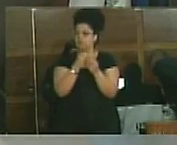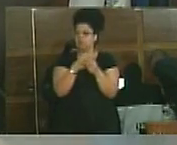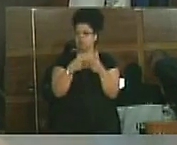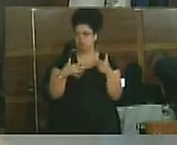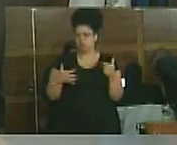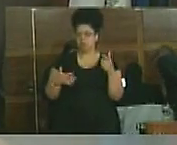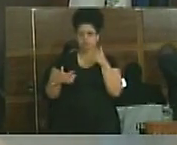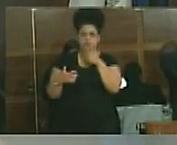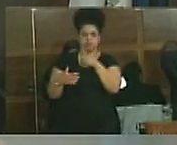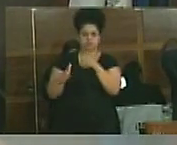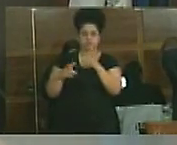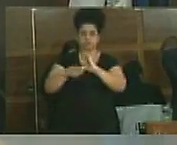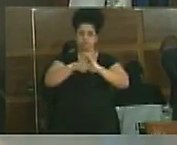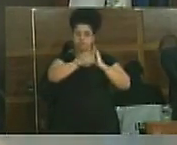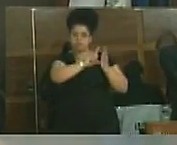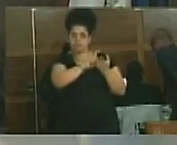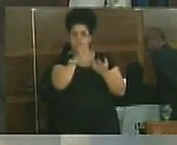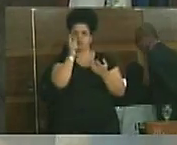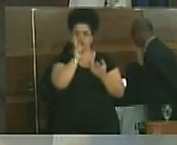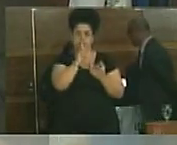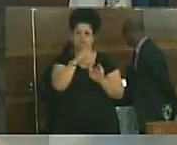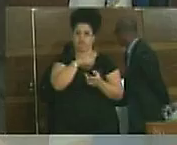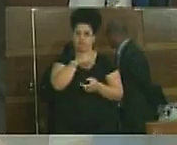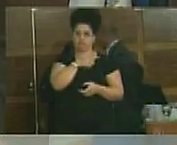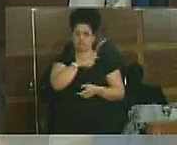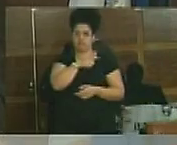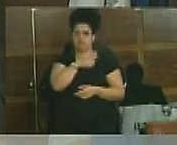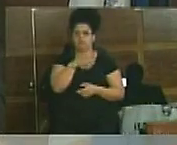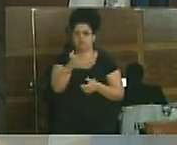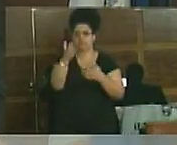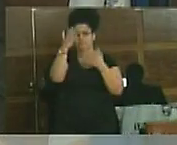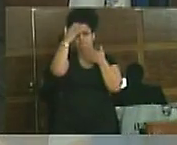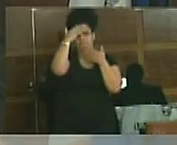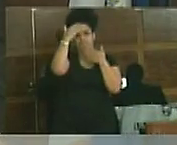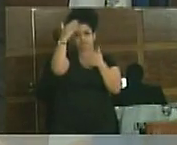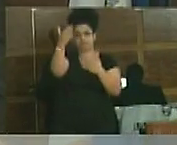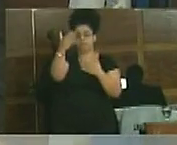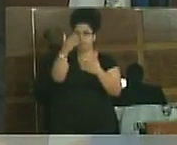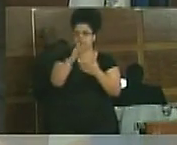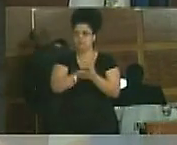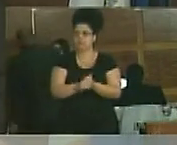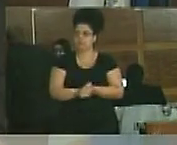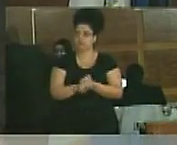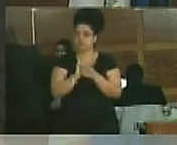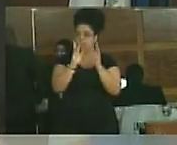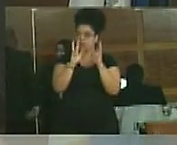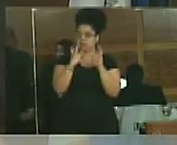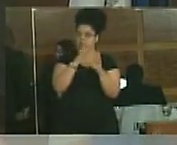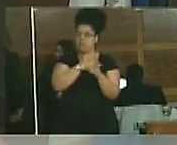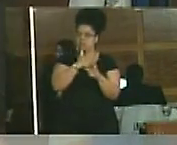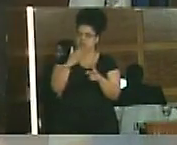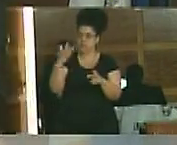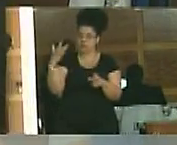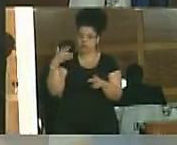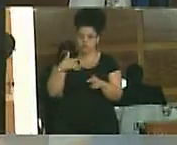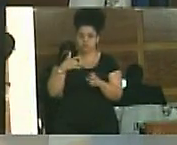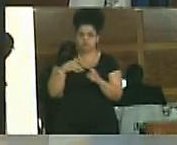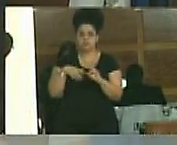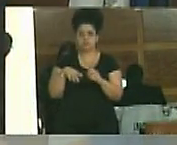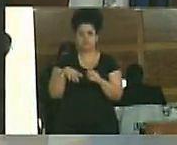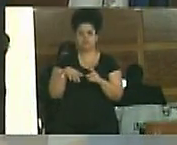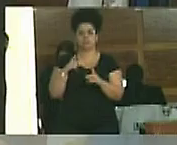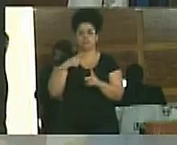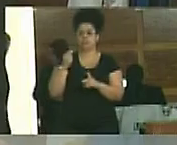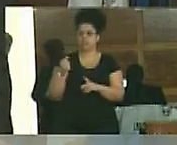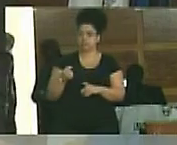que já estão bem adiantadas e estão funcionando. Agradecer a ele. Tem questões dentro da saúde que muitas das vezes o sistema, a cesta